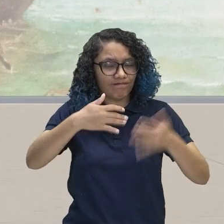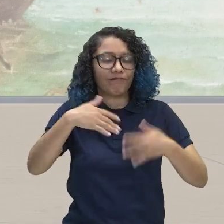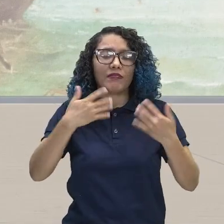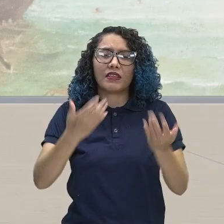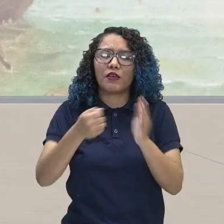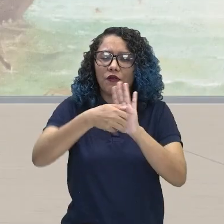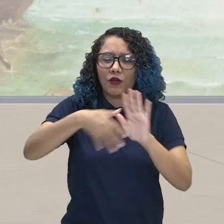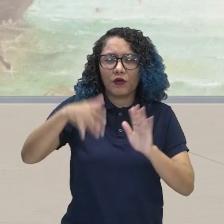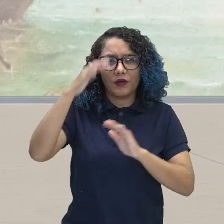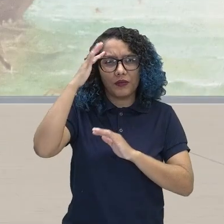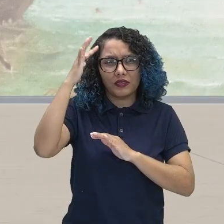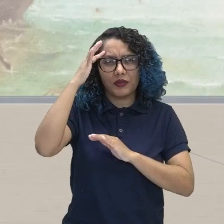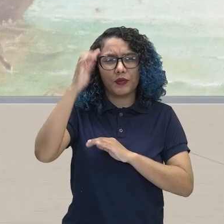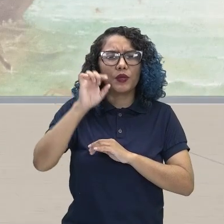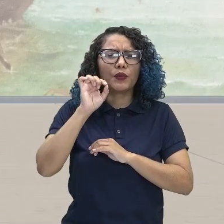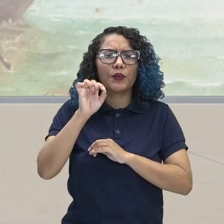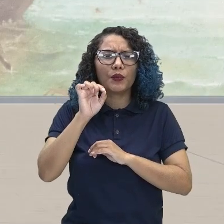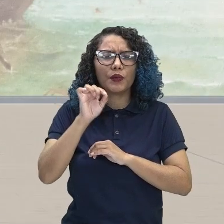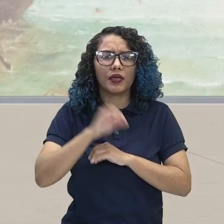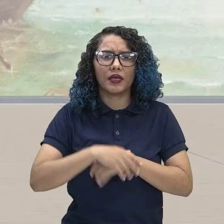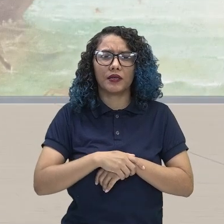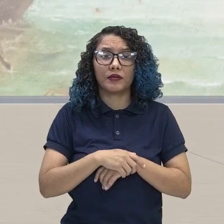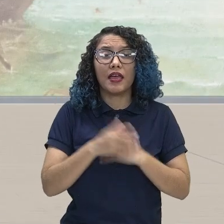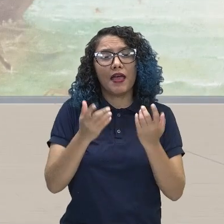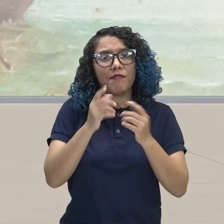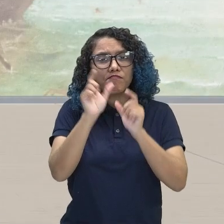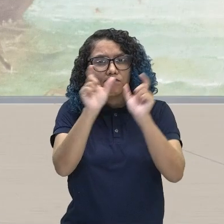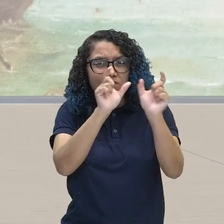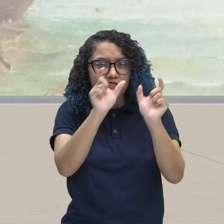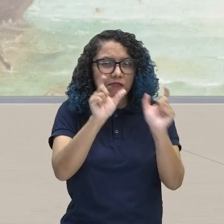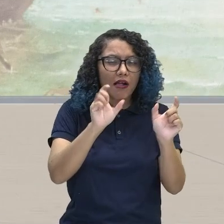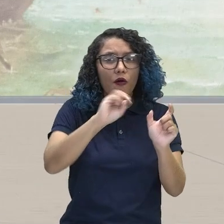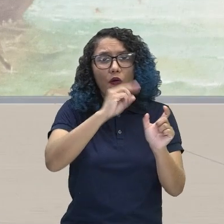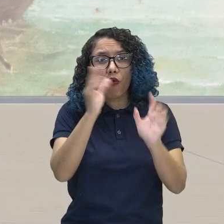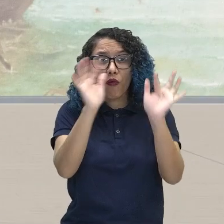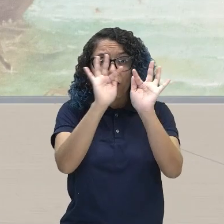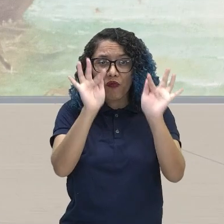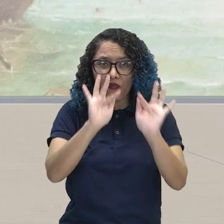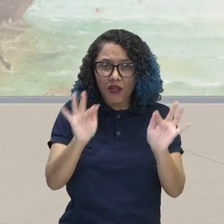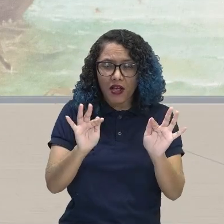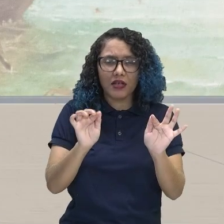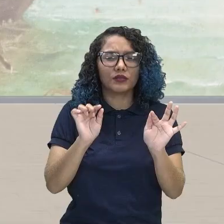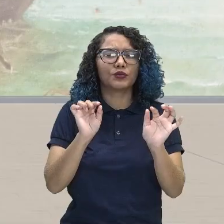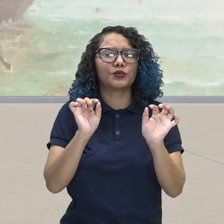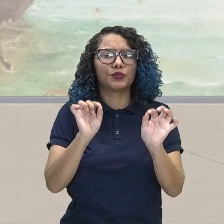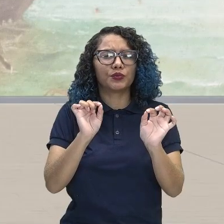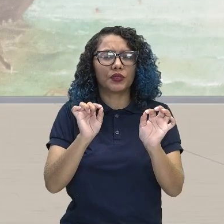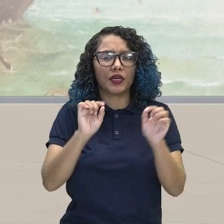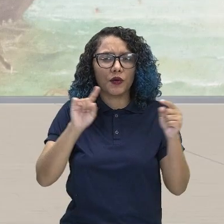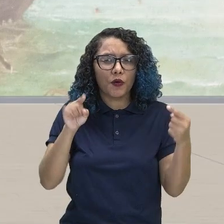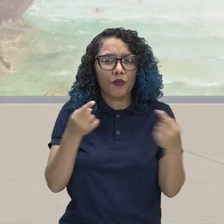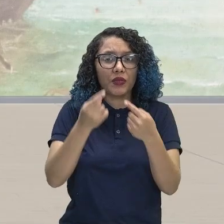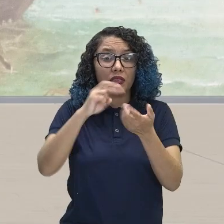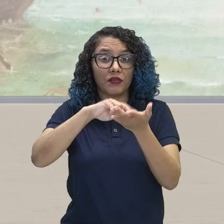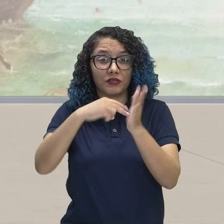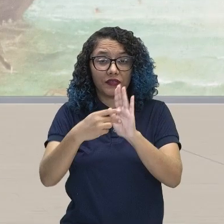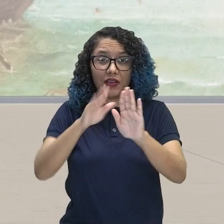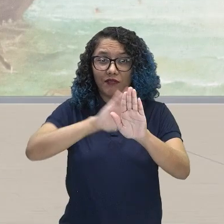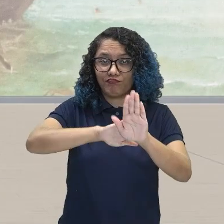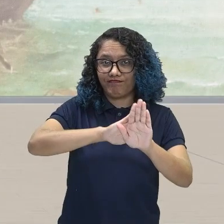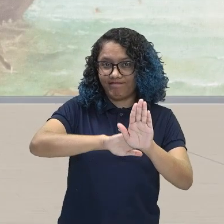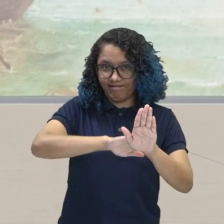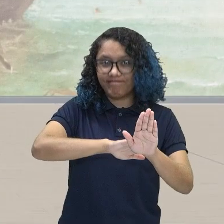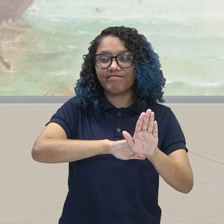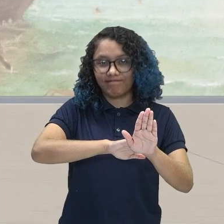pensamento são termos e expressões, né, que elas estão no sentido figurado, né,